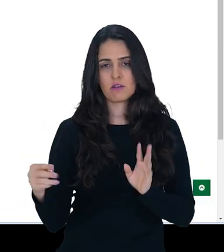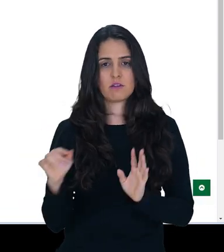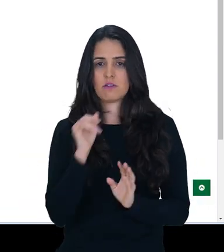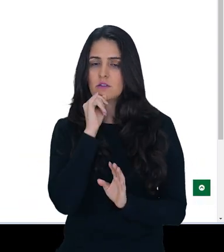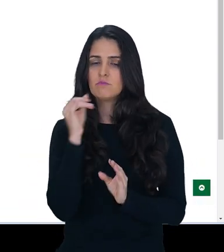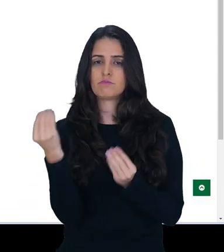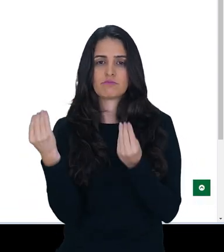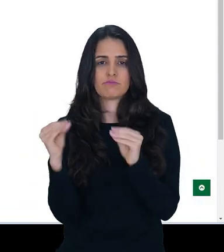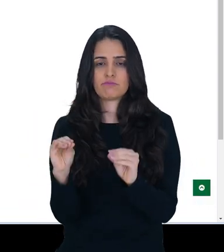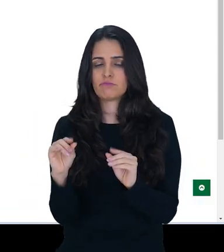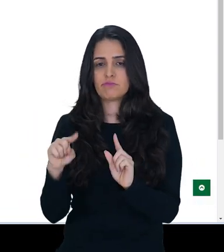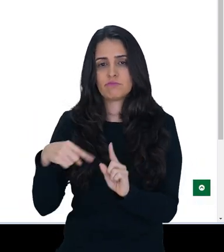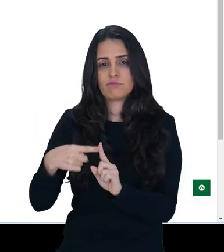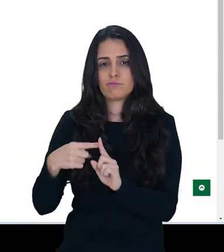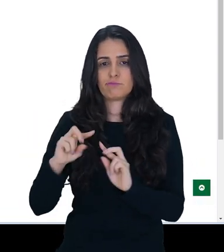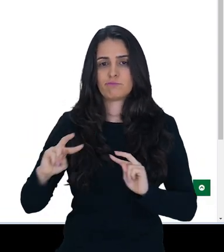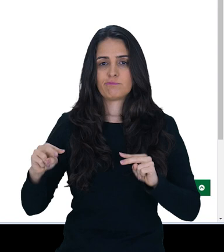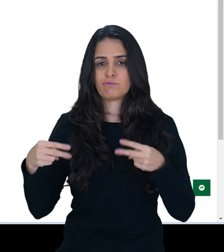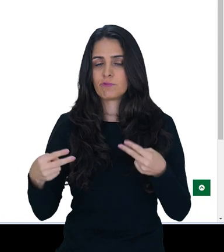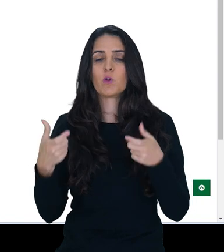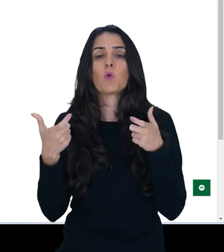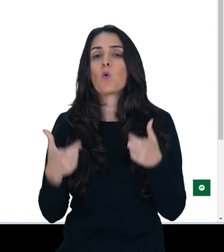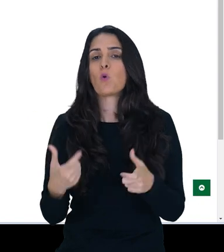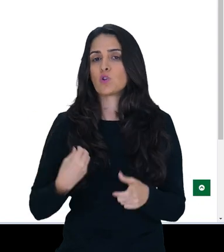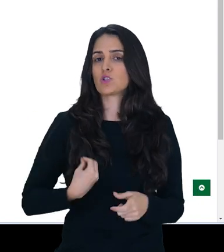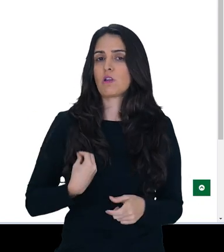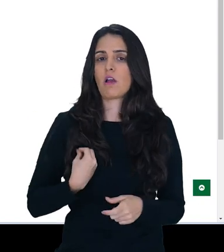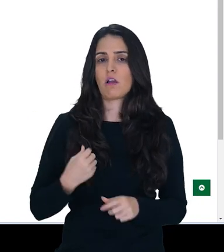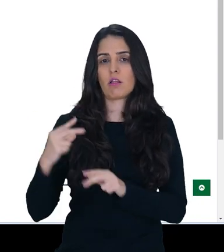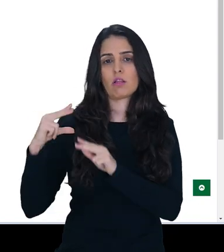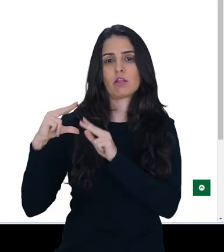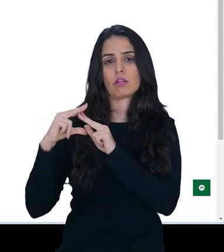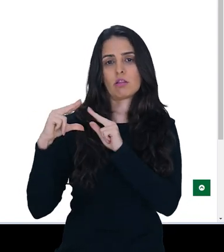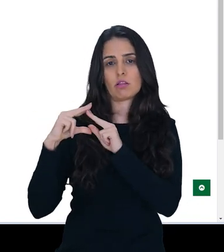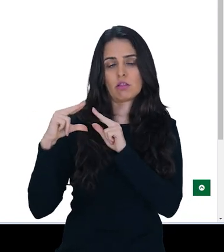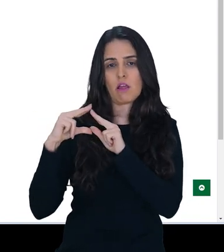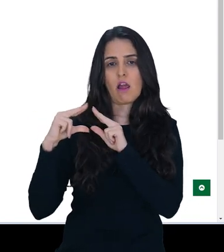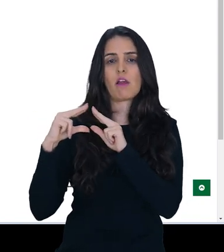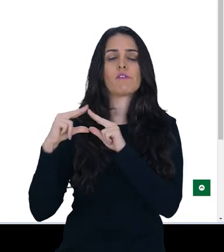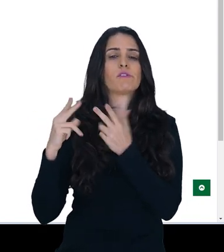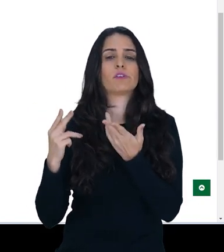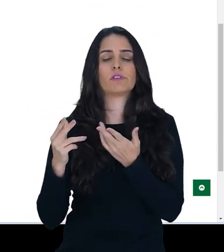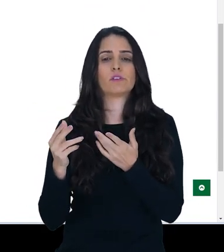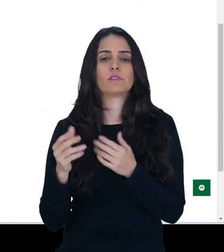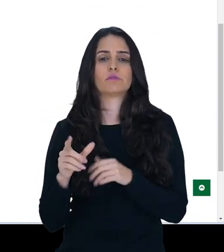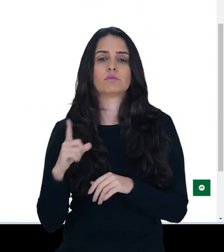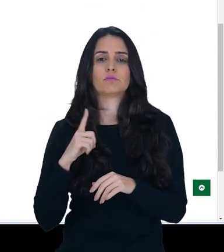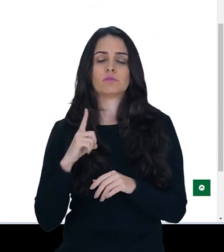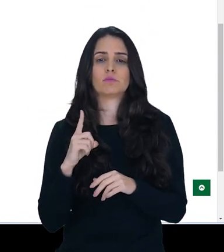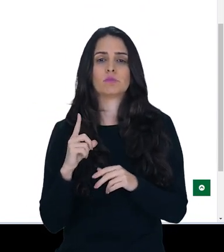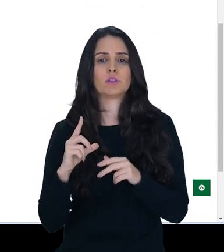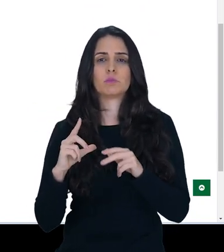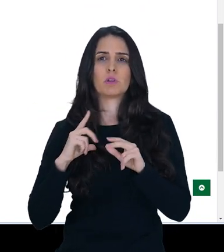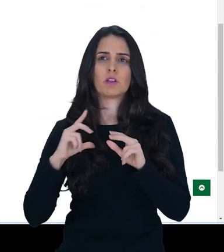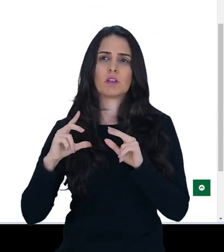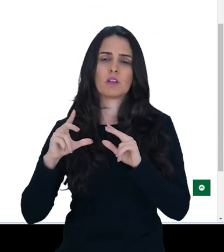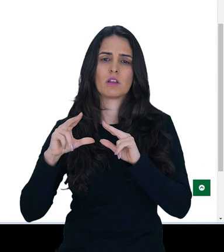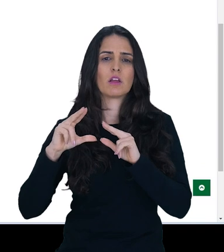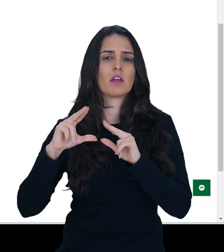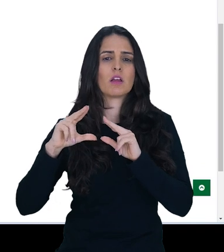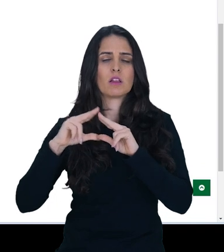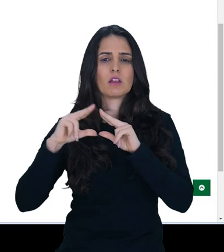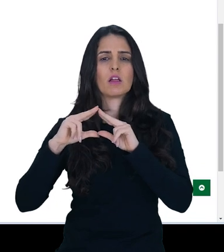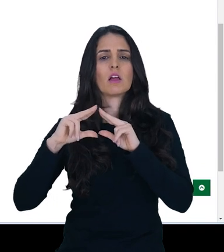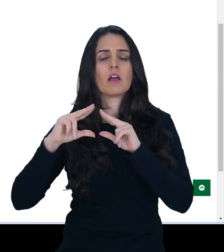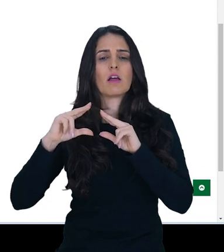ferramenta ou aqui por exemplo onde está essa apresentação no google drive e aqui um campo de texto para ele